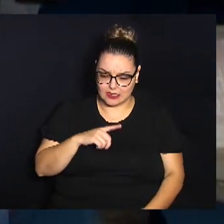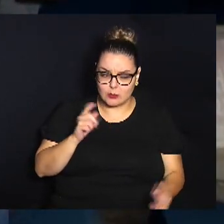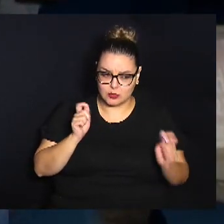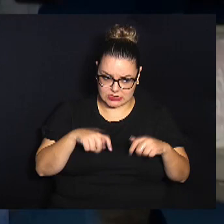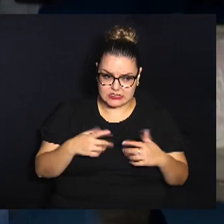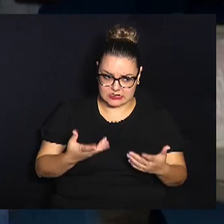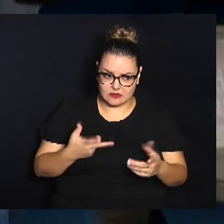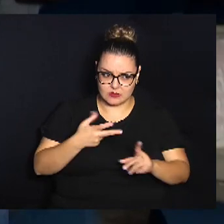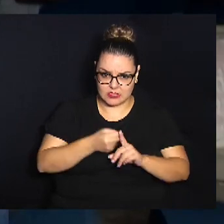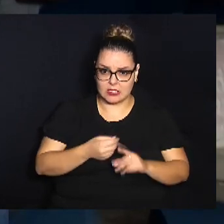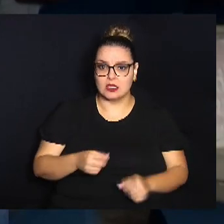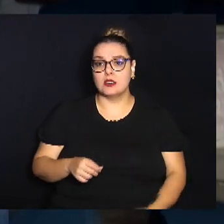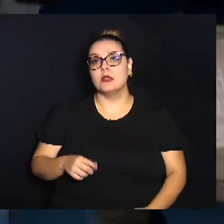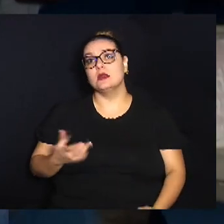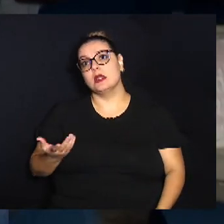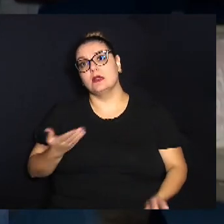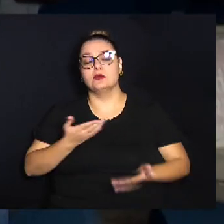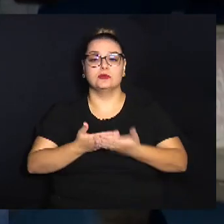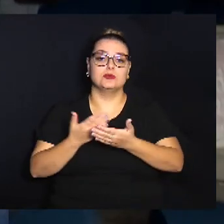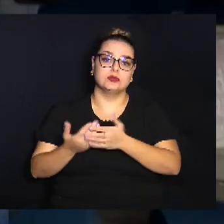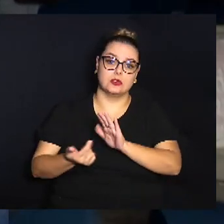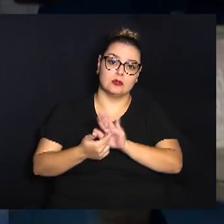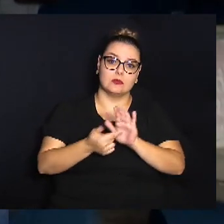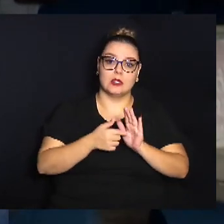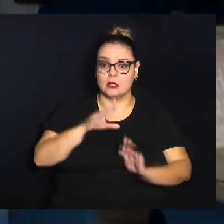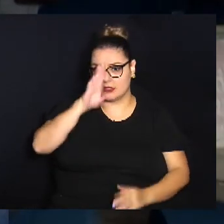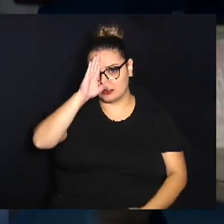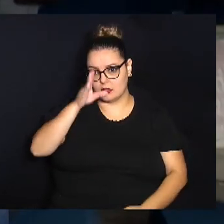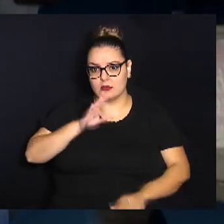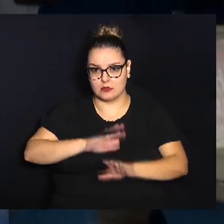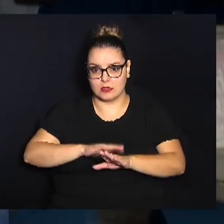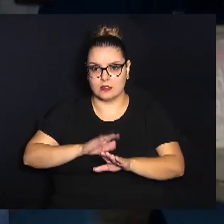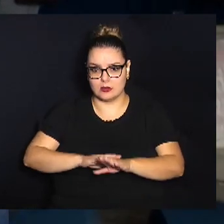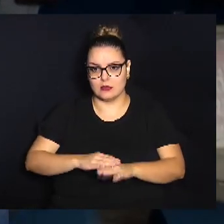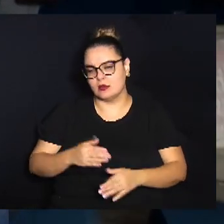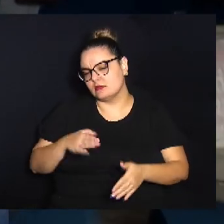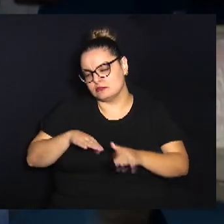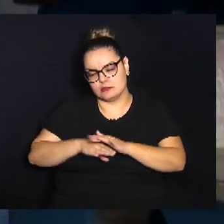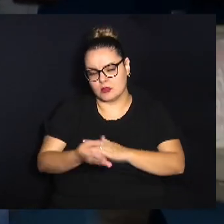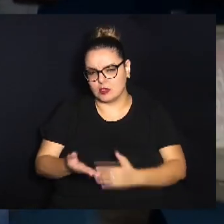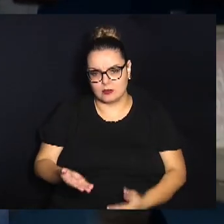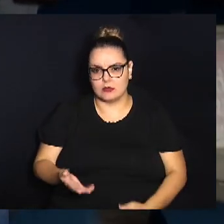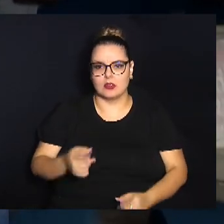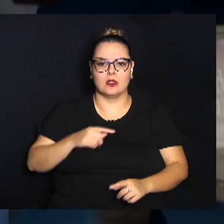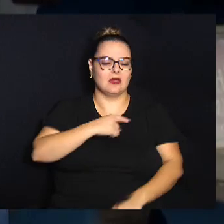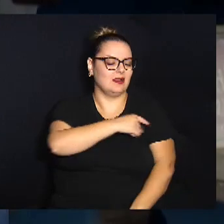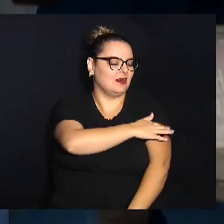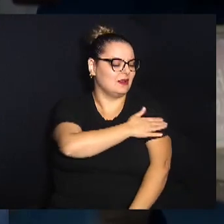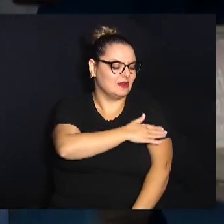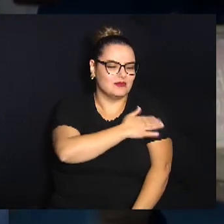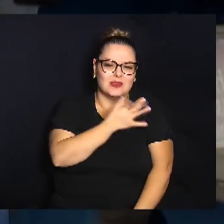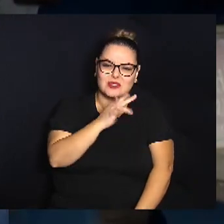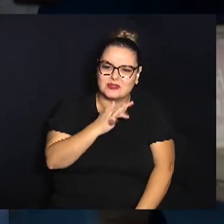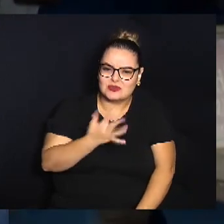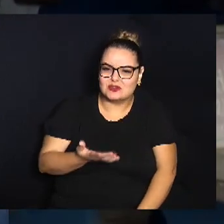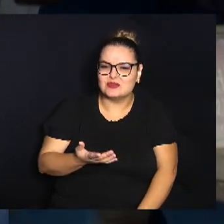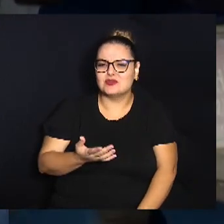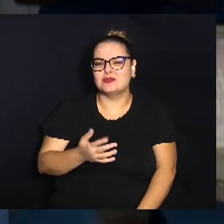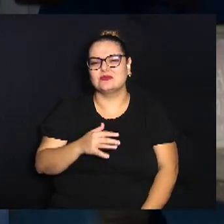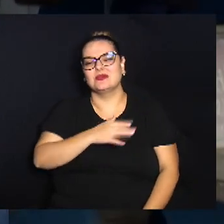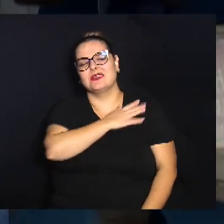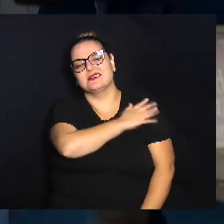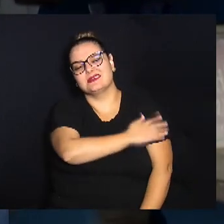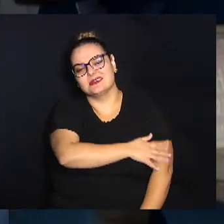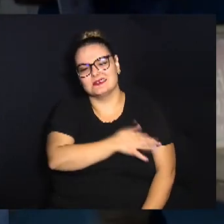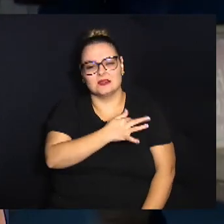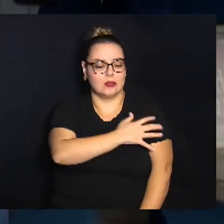essa vacinação? Nos estudos mostram as principais reações são aquelas que a gente já conhece, né? Então reação local, pode dar aquela dor no braço, ficar